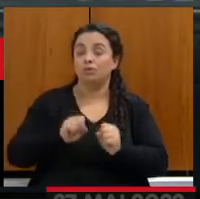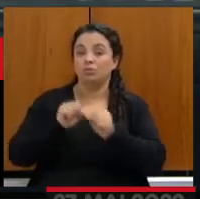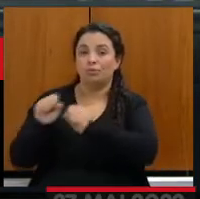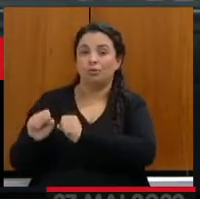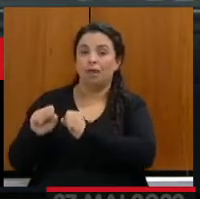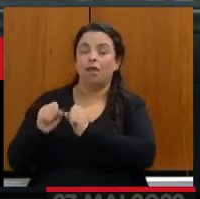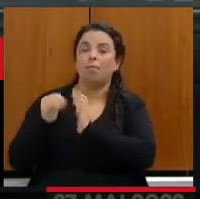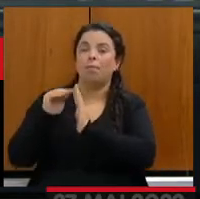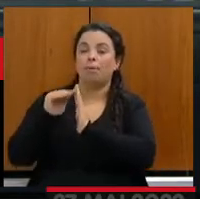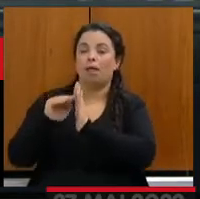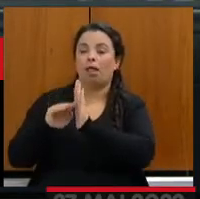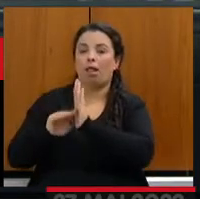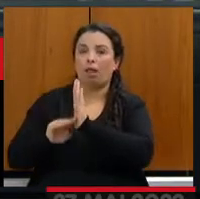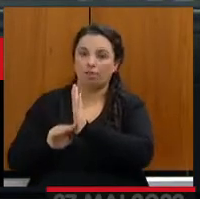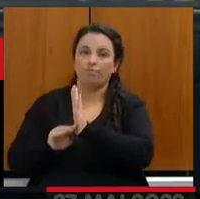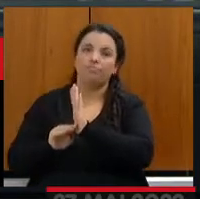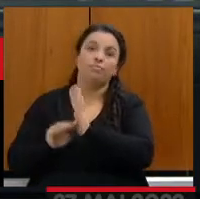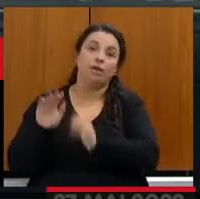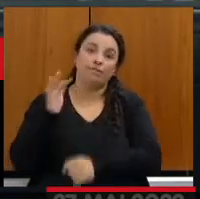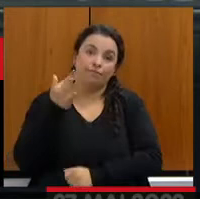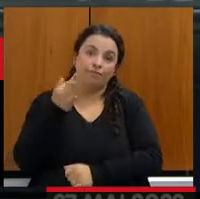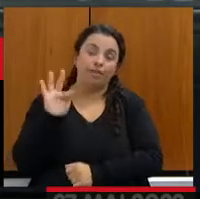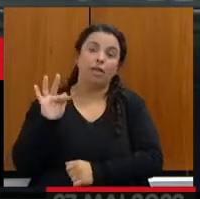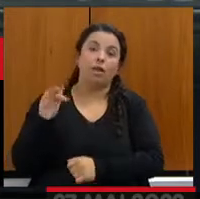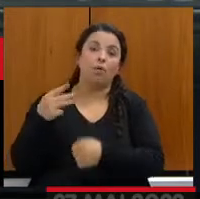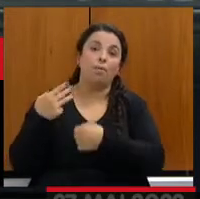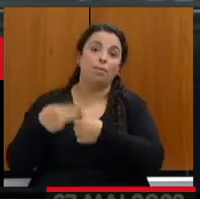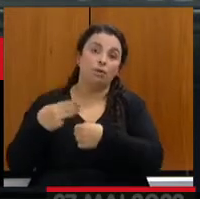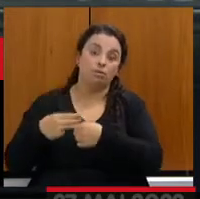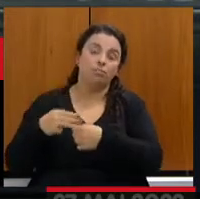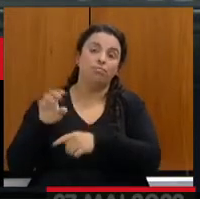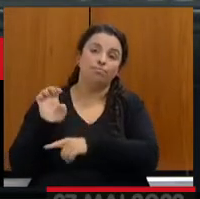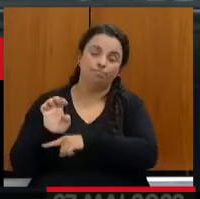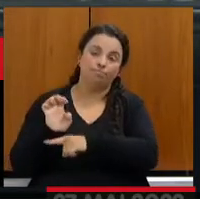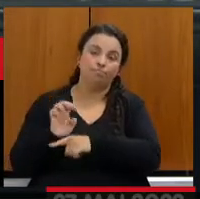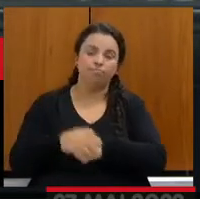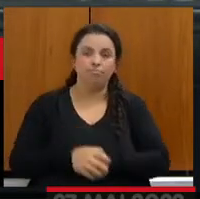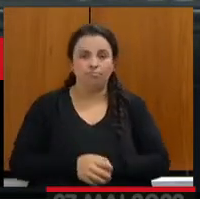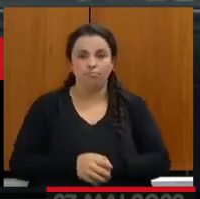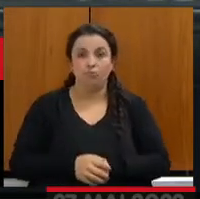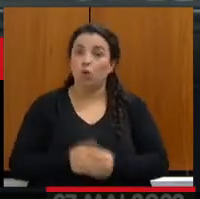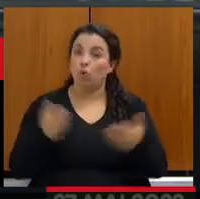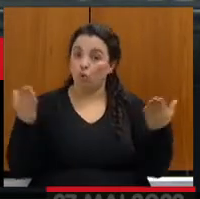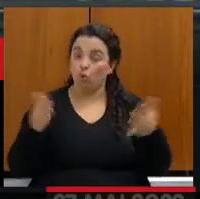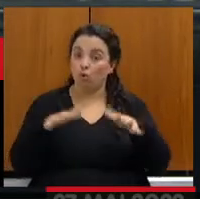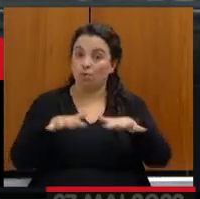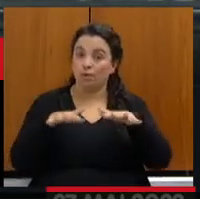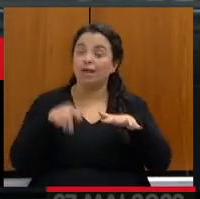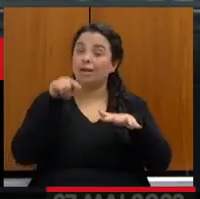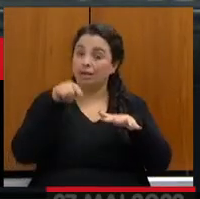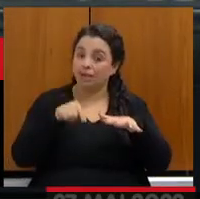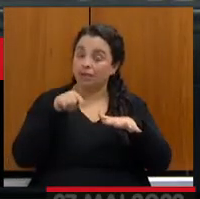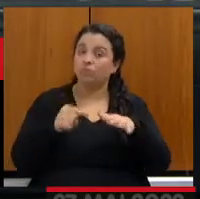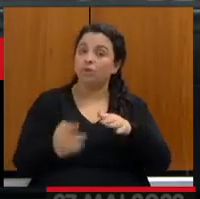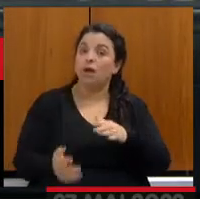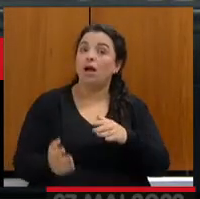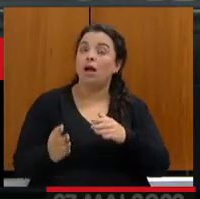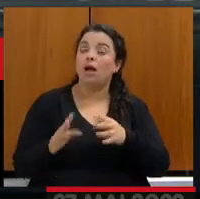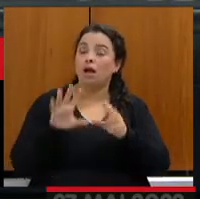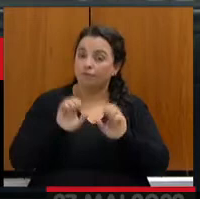estadual e municipal a cada evento como essa plenária ajuda a combater essa situação